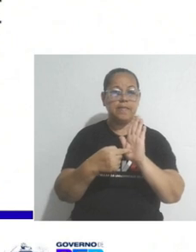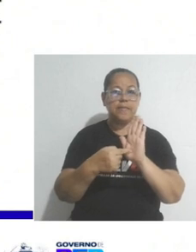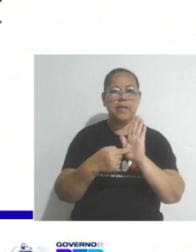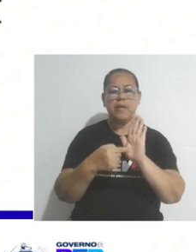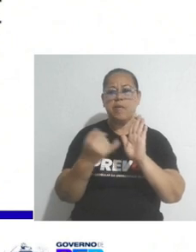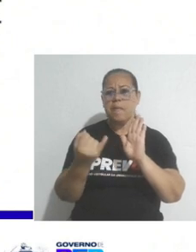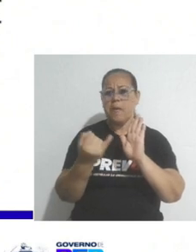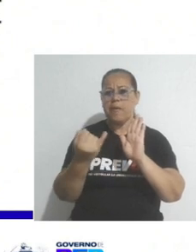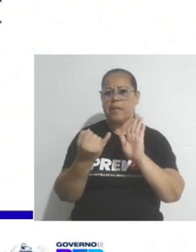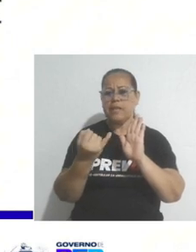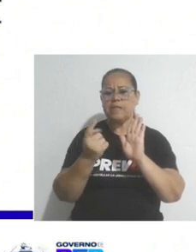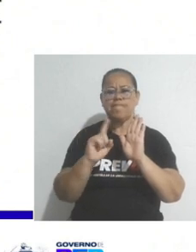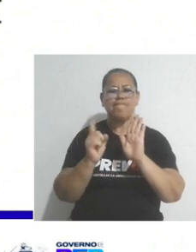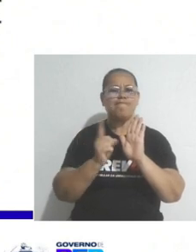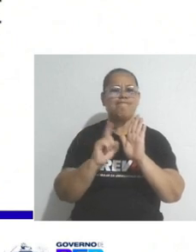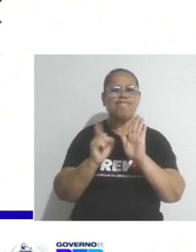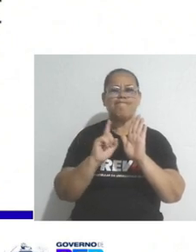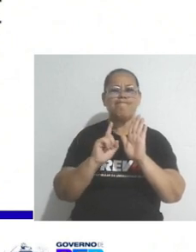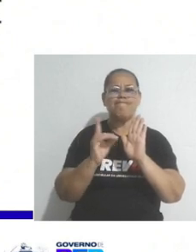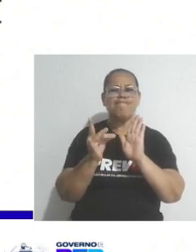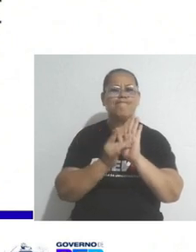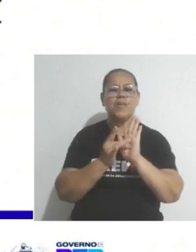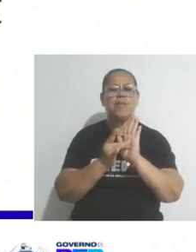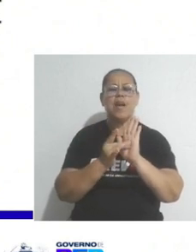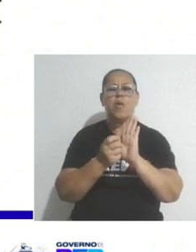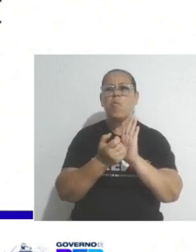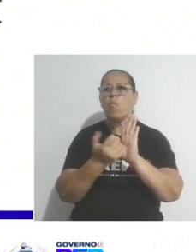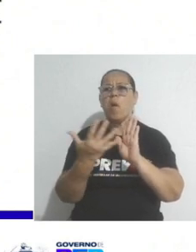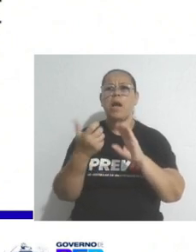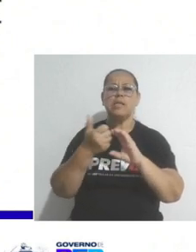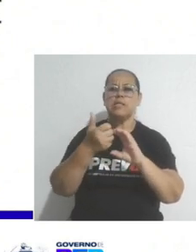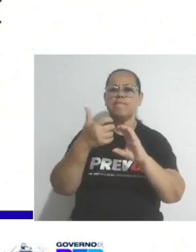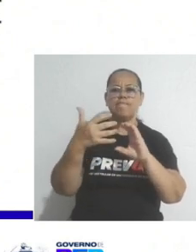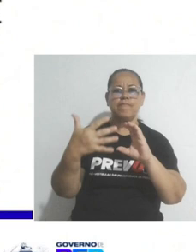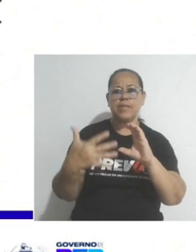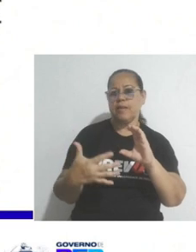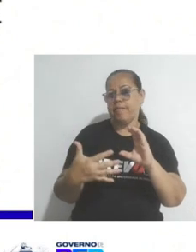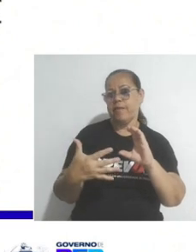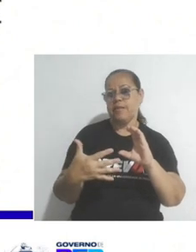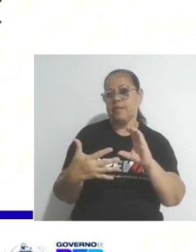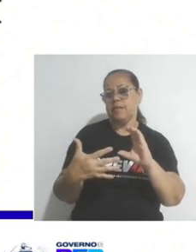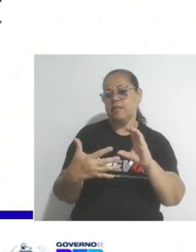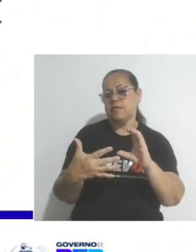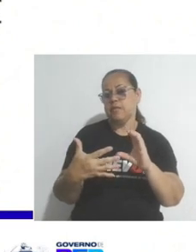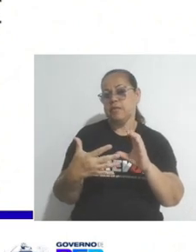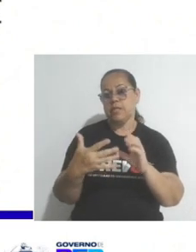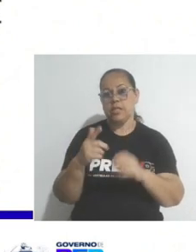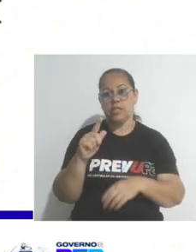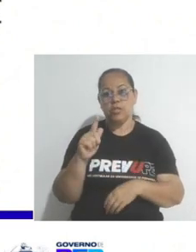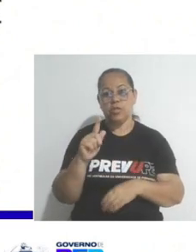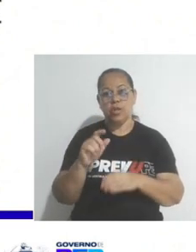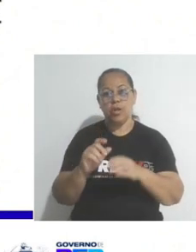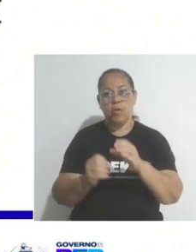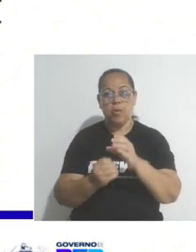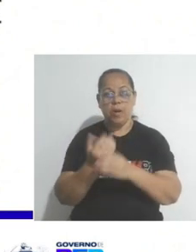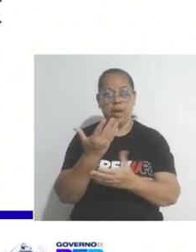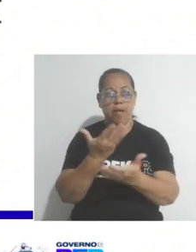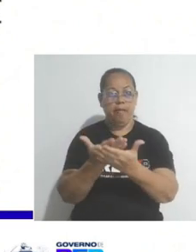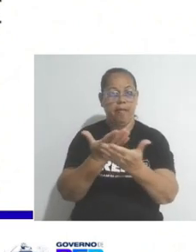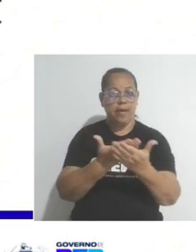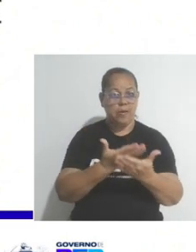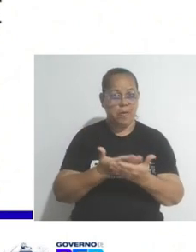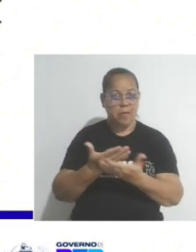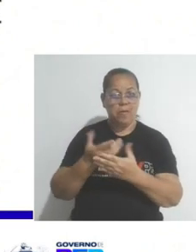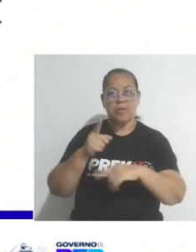é na realidade quais são as características geoecológicas e dos